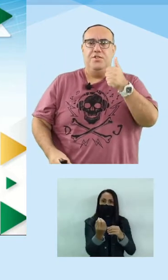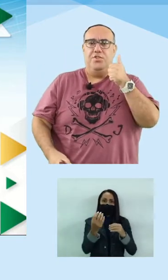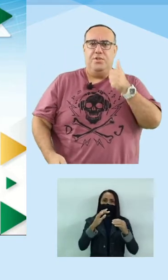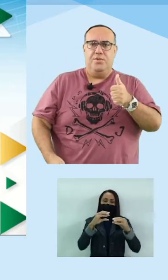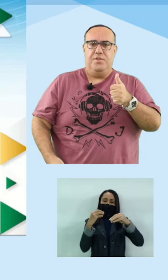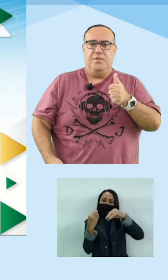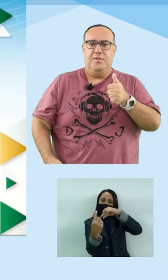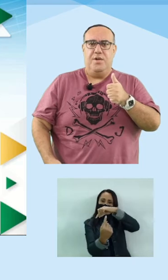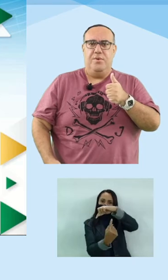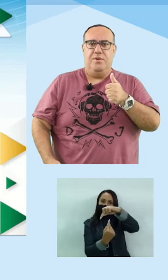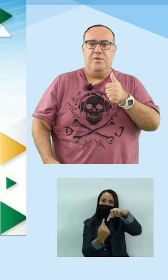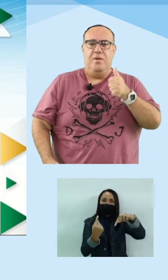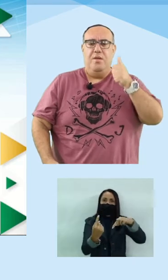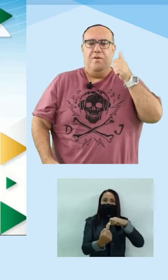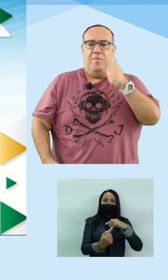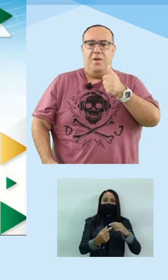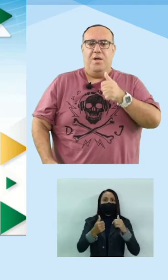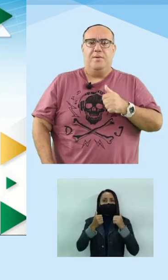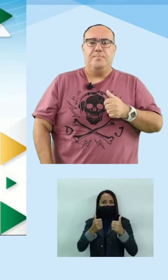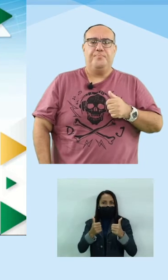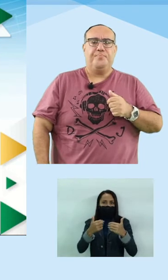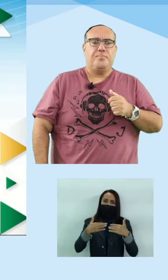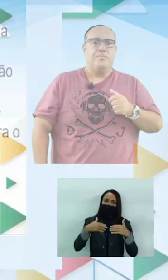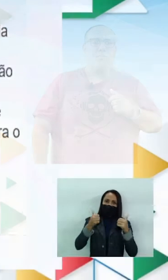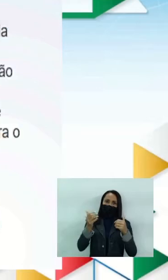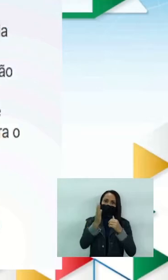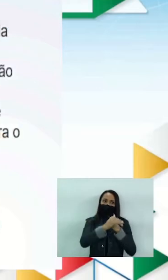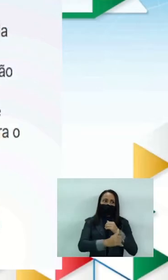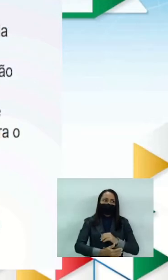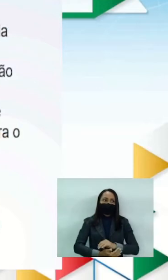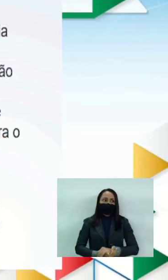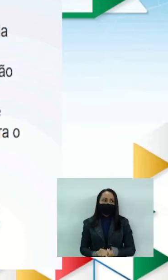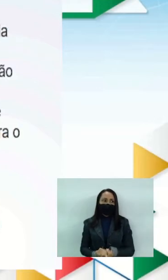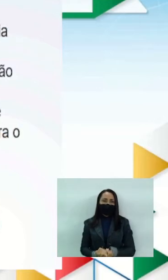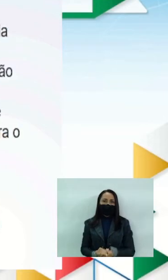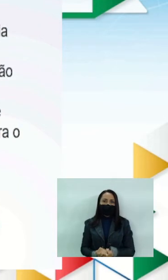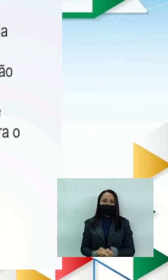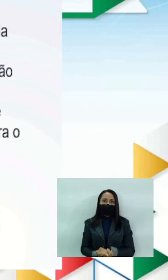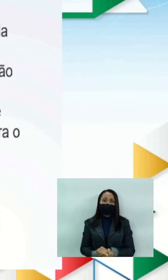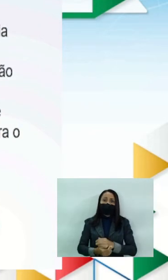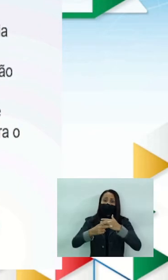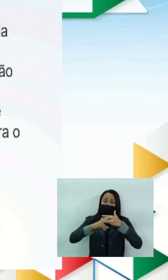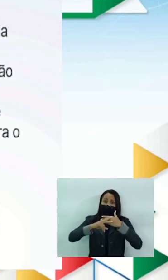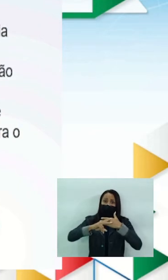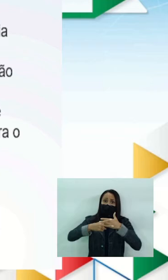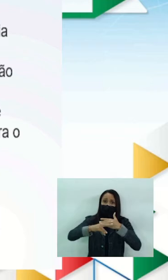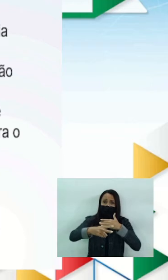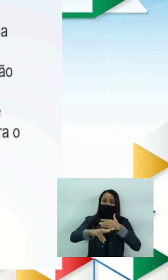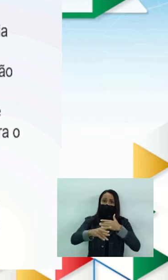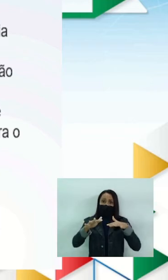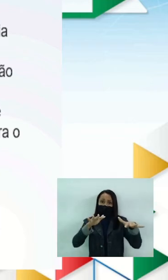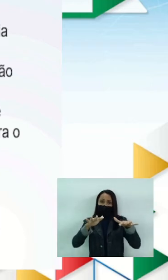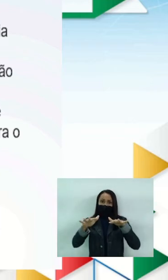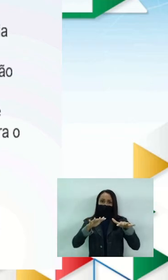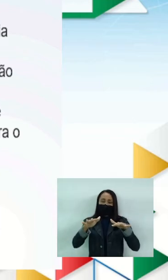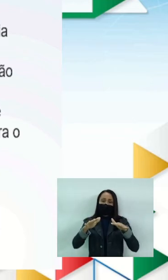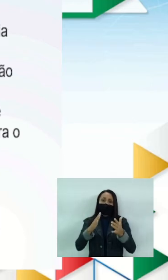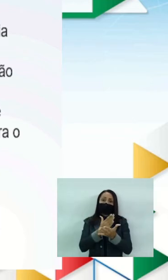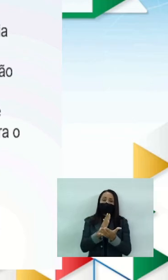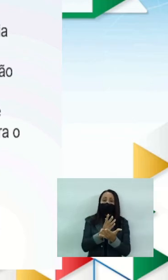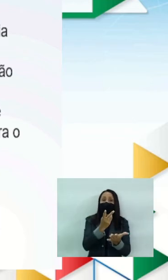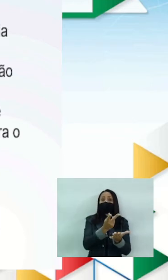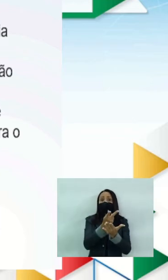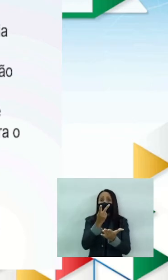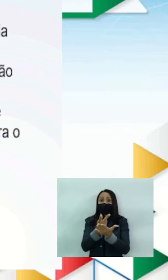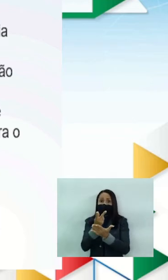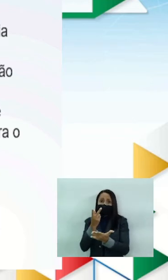e existe a noite. Tranquilo? Vamos lá. Consequências do movimento de rotação. Alguns